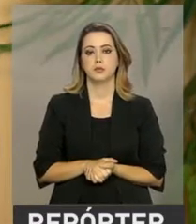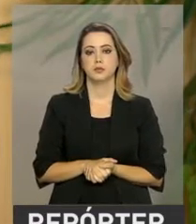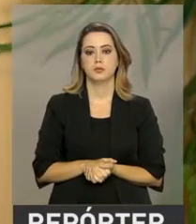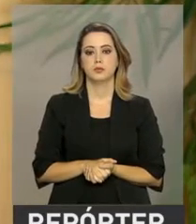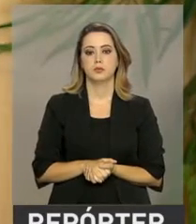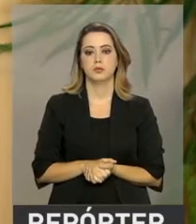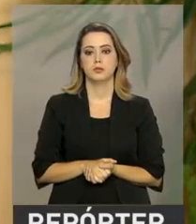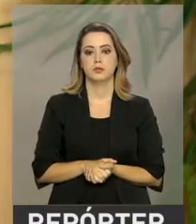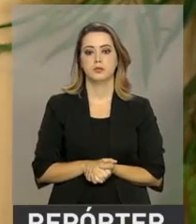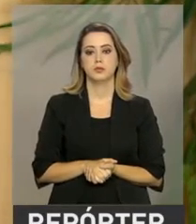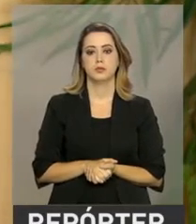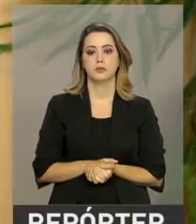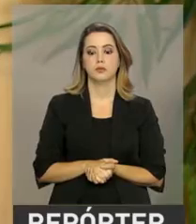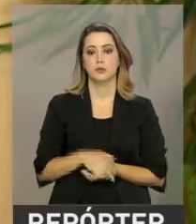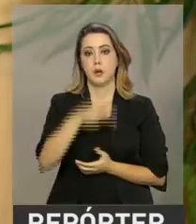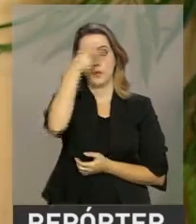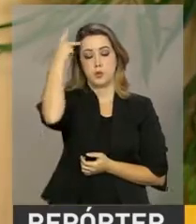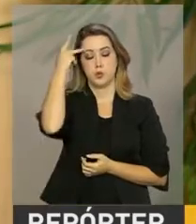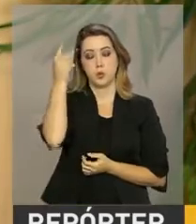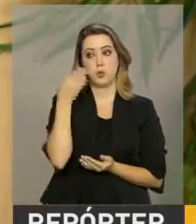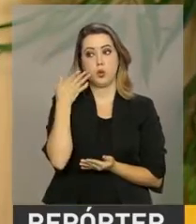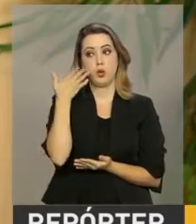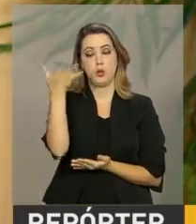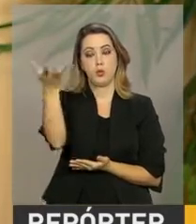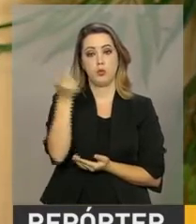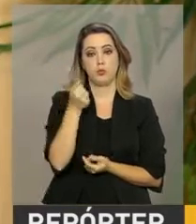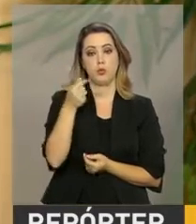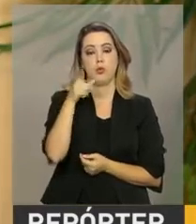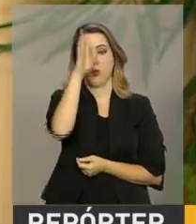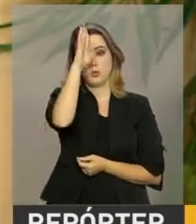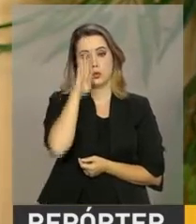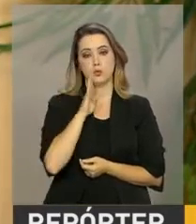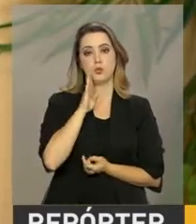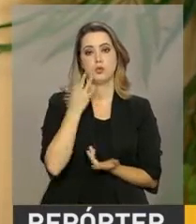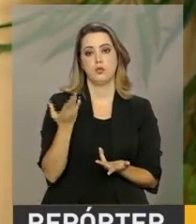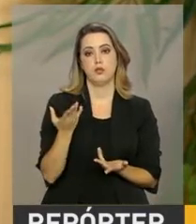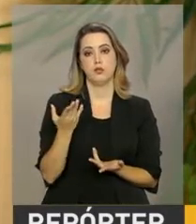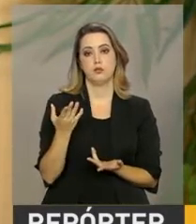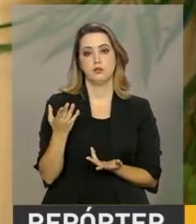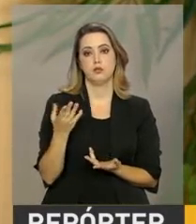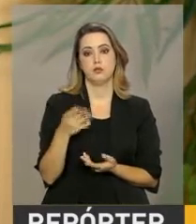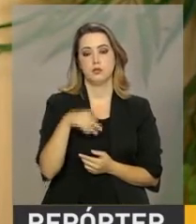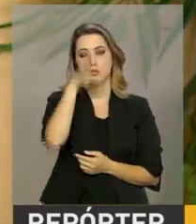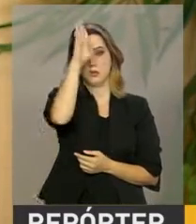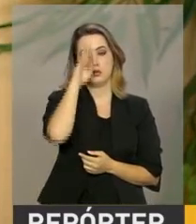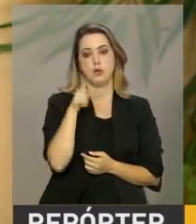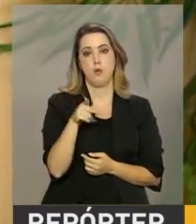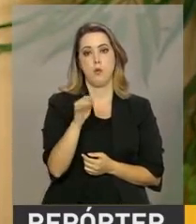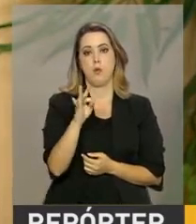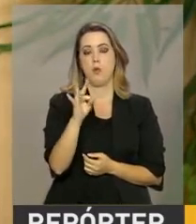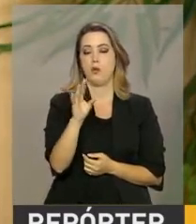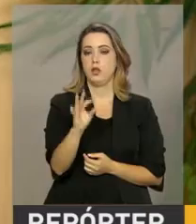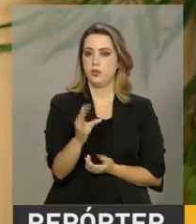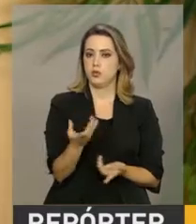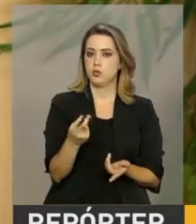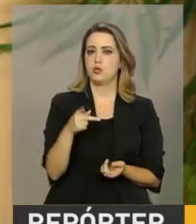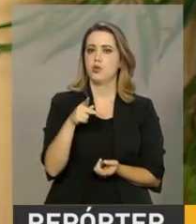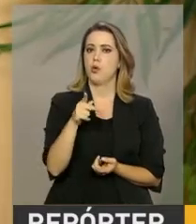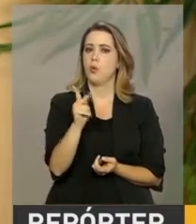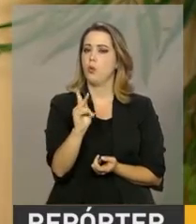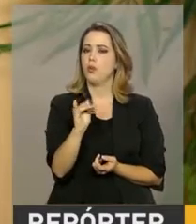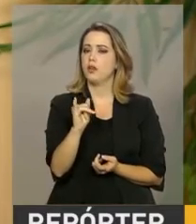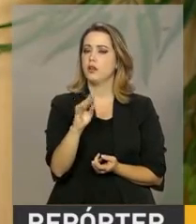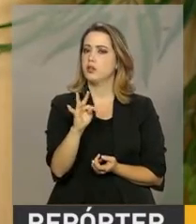Ainda não tem ido e que tem direito a receber gratuitamente o kit, né, como você chama, em que está o conversor